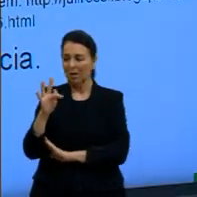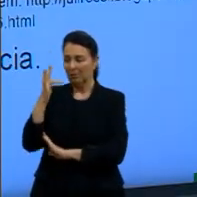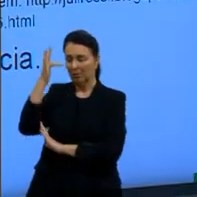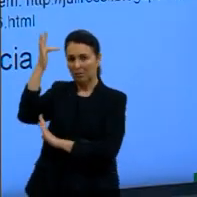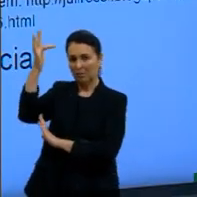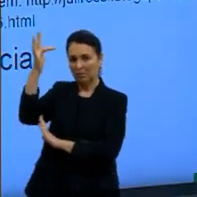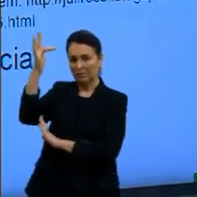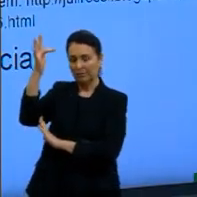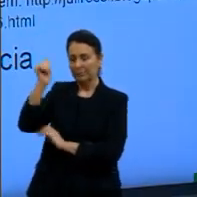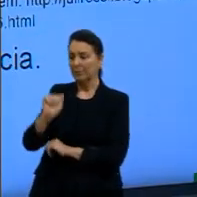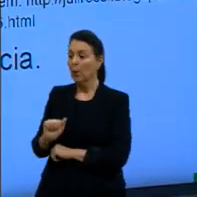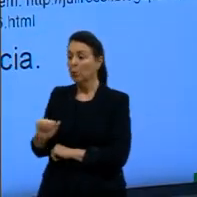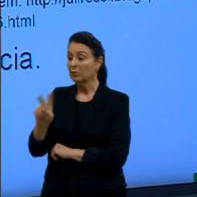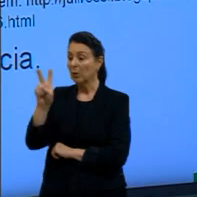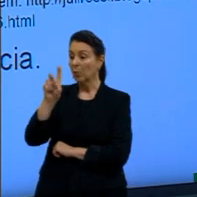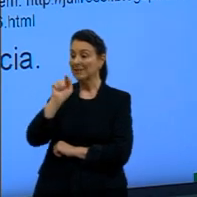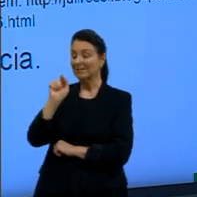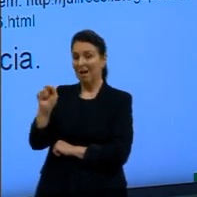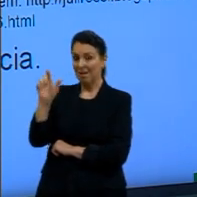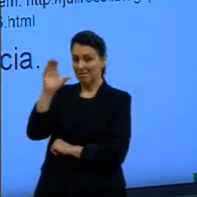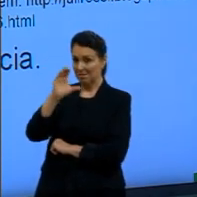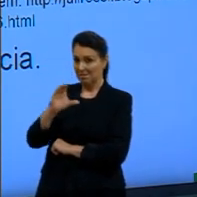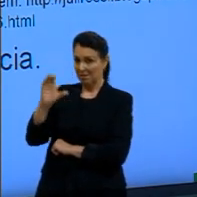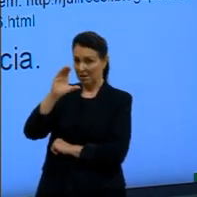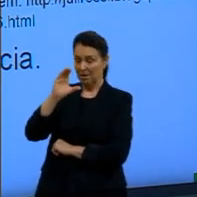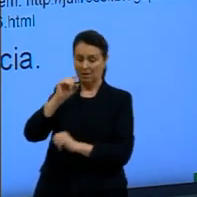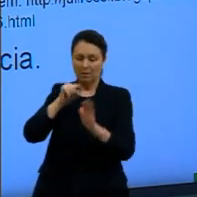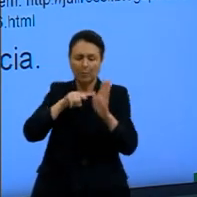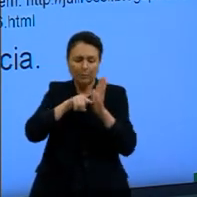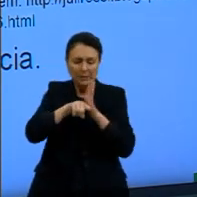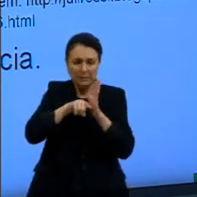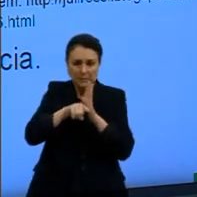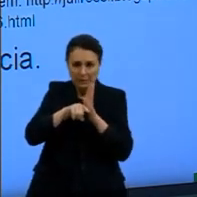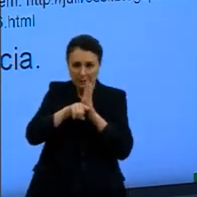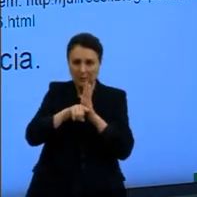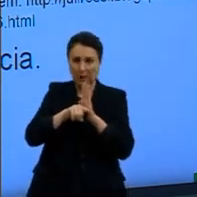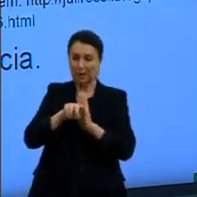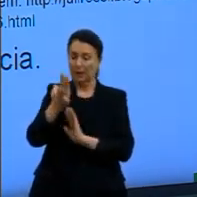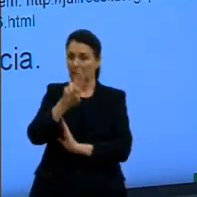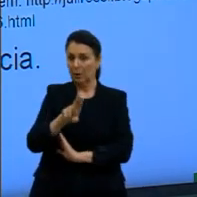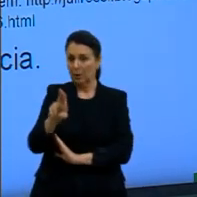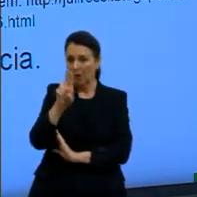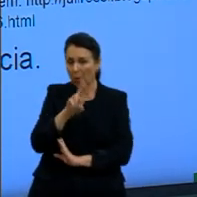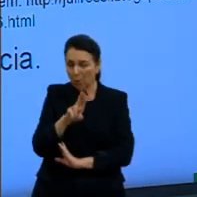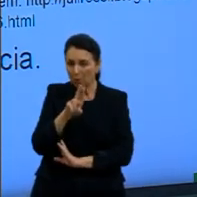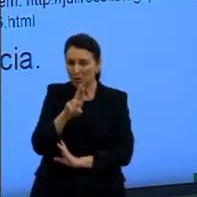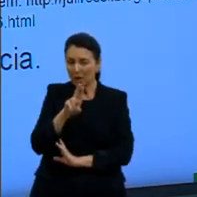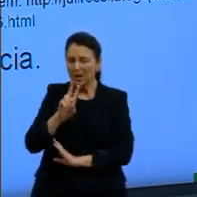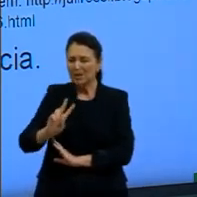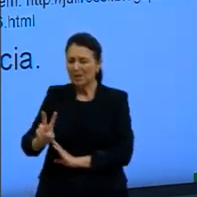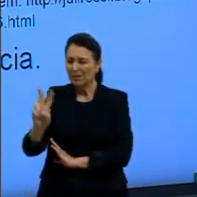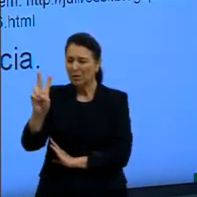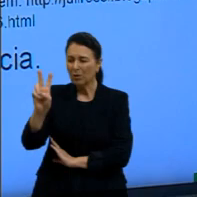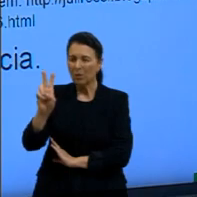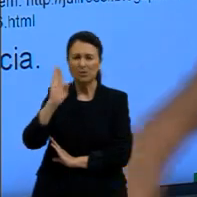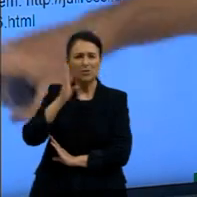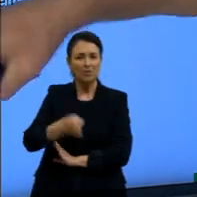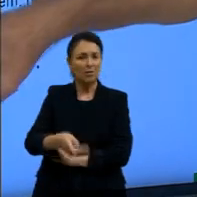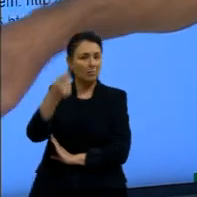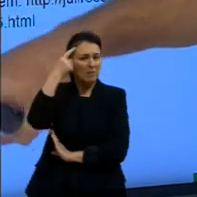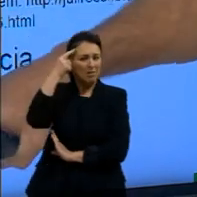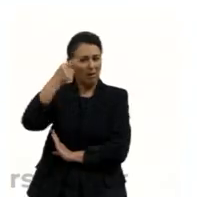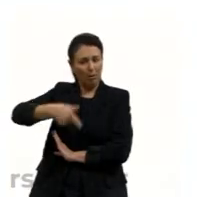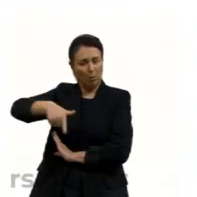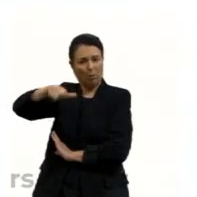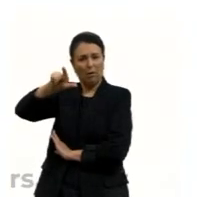valores que a ciência a pesquisa que a ciência se utiliza são os valores já pensados anteriormente